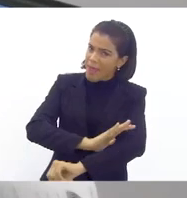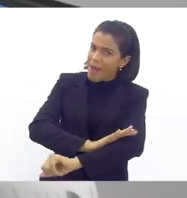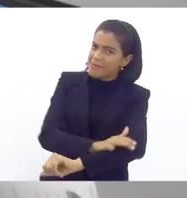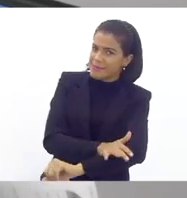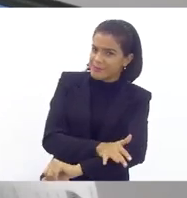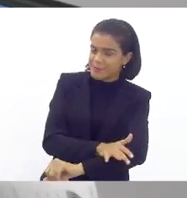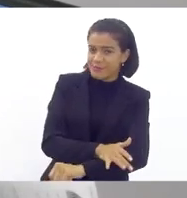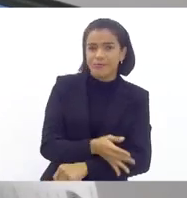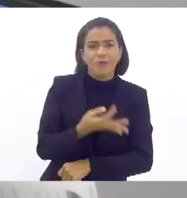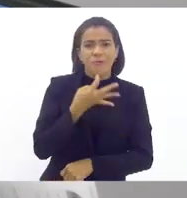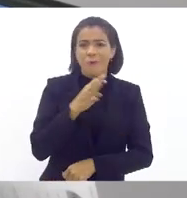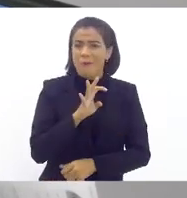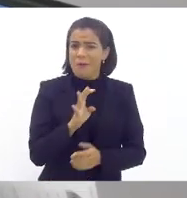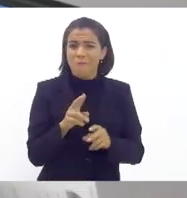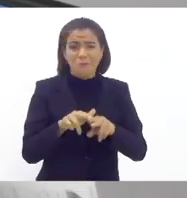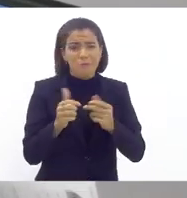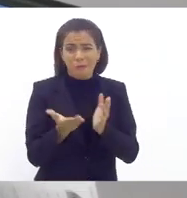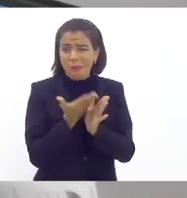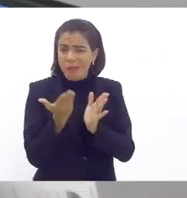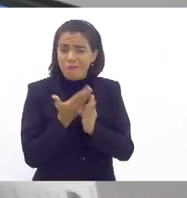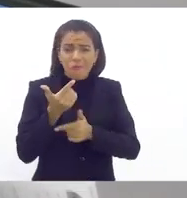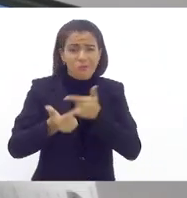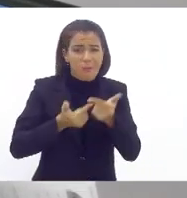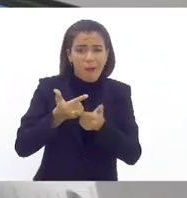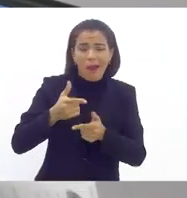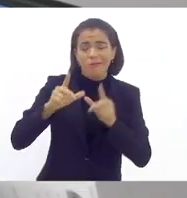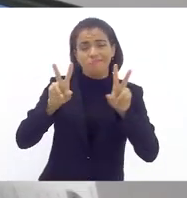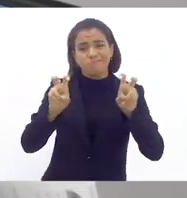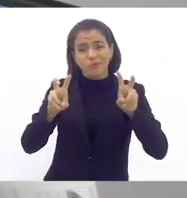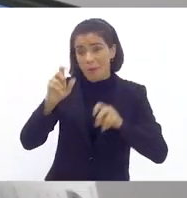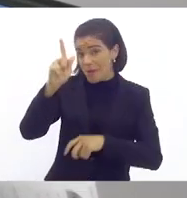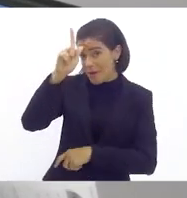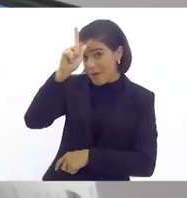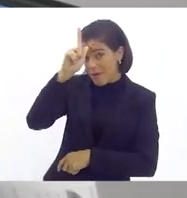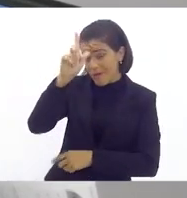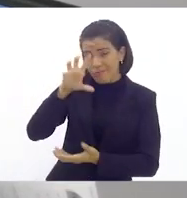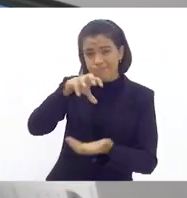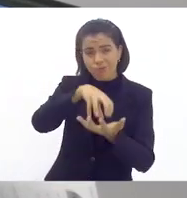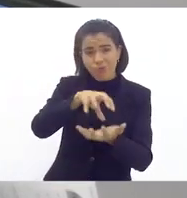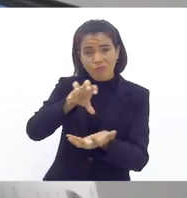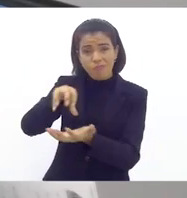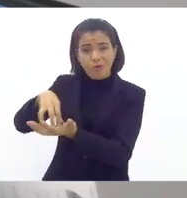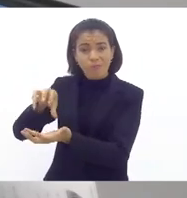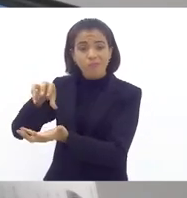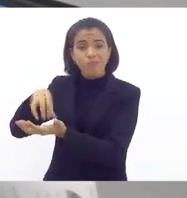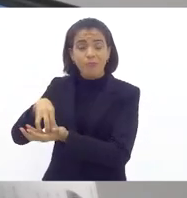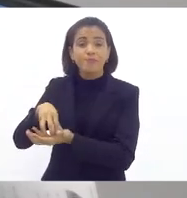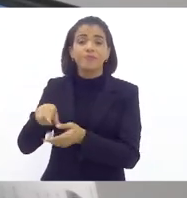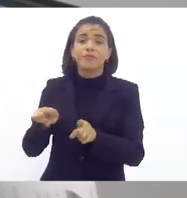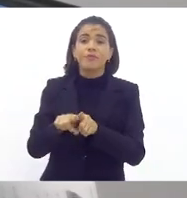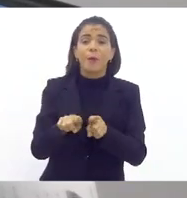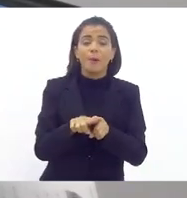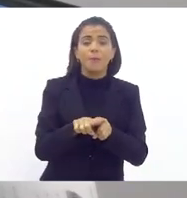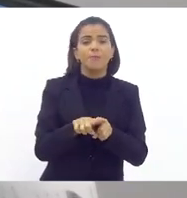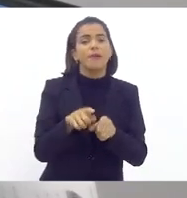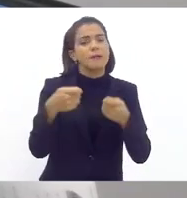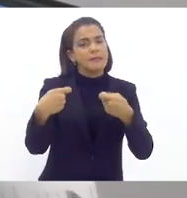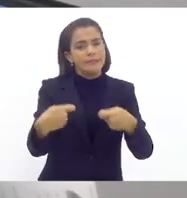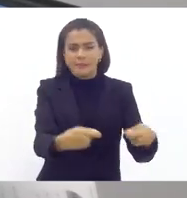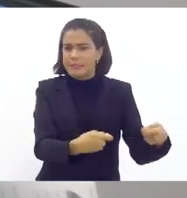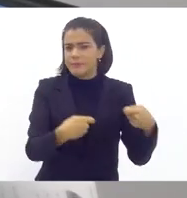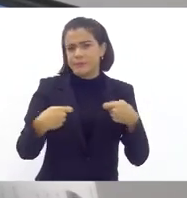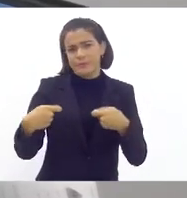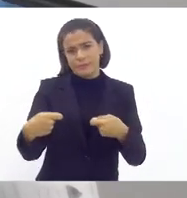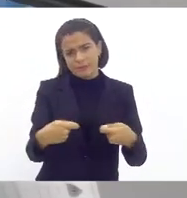não conhecem porque os livros não trabalham, é questão quilombola, não trabalham nos temas. E outra questão também é a seguinte, é preciso